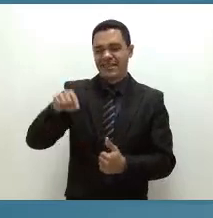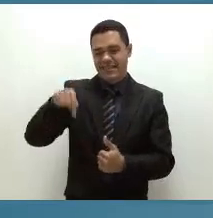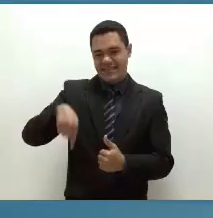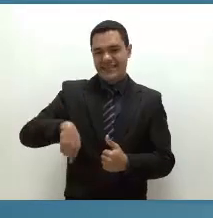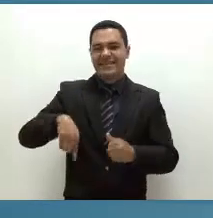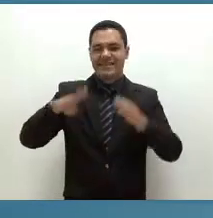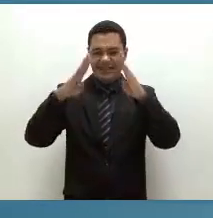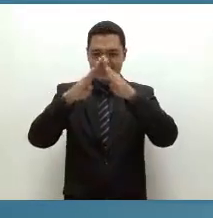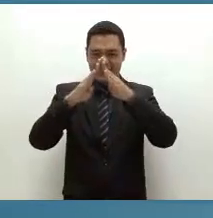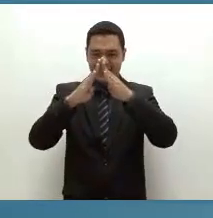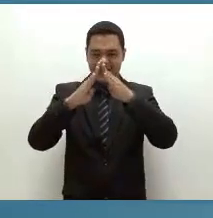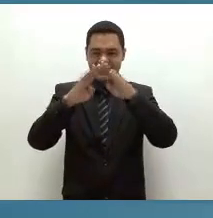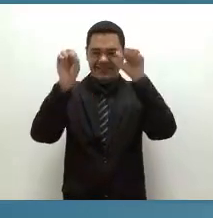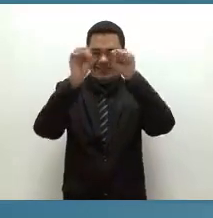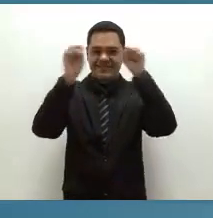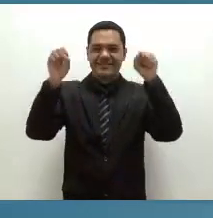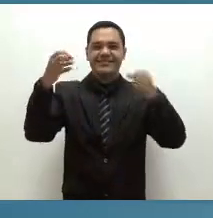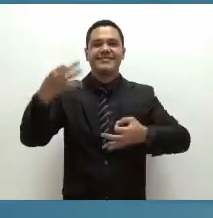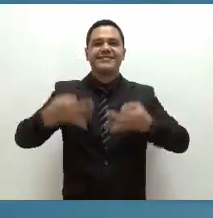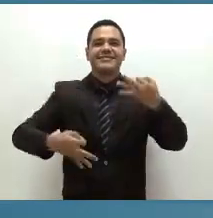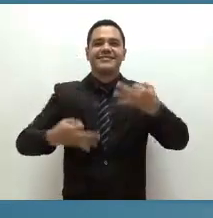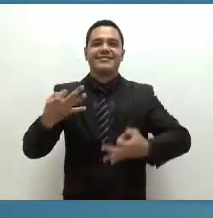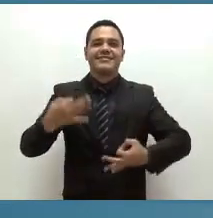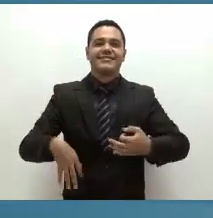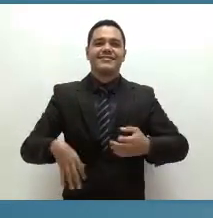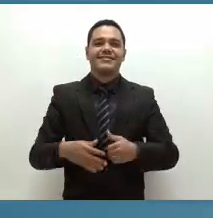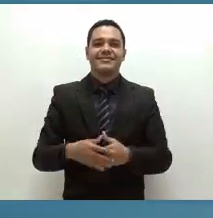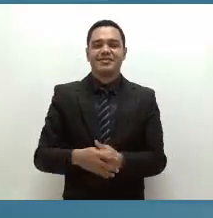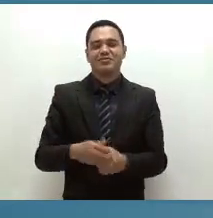a sua vontade.